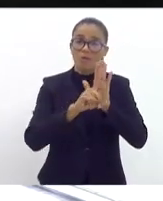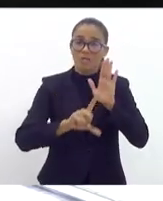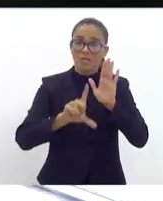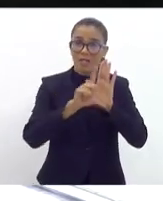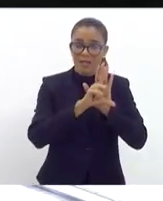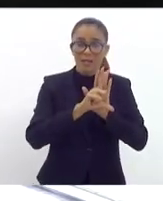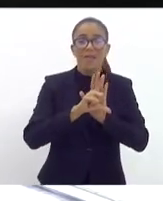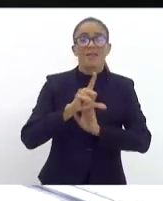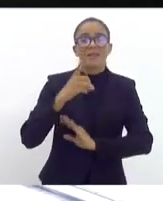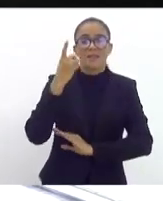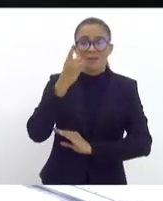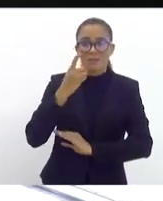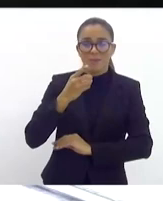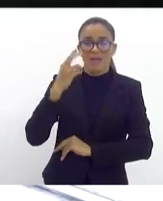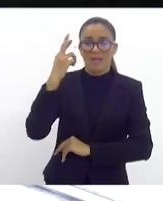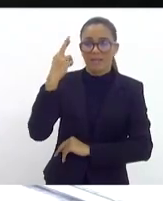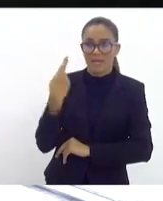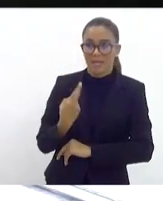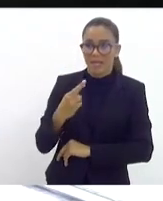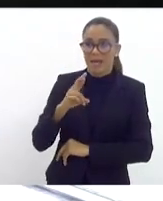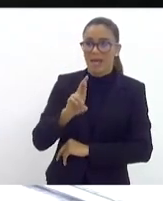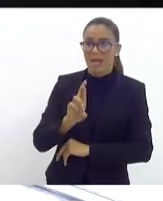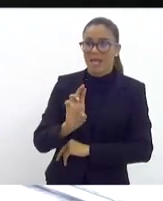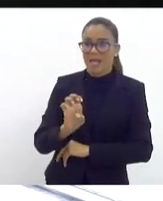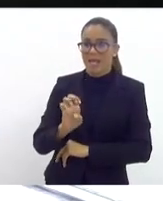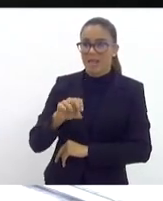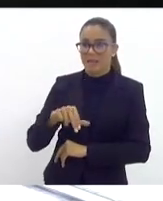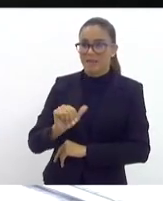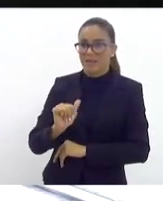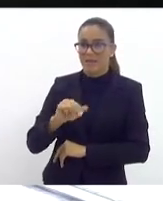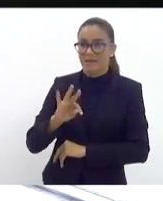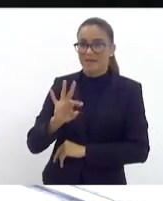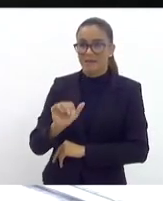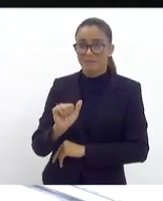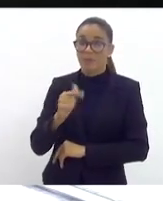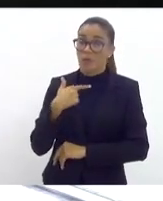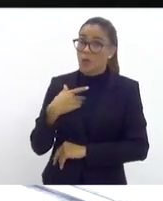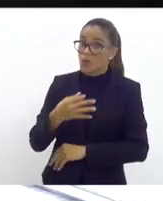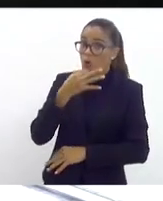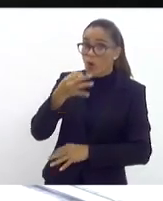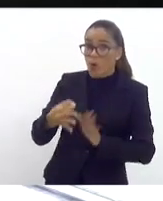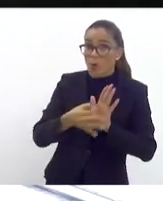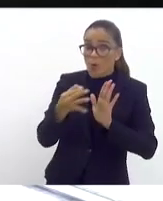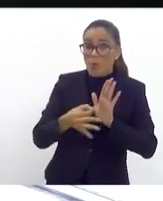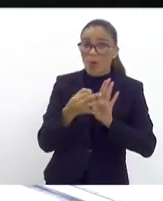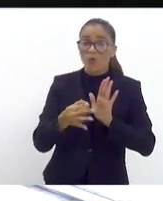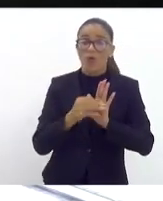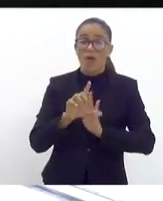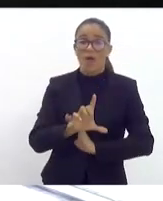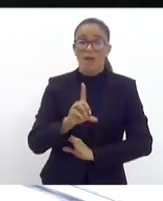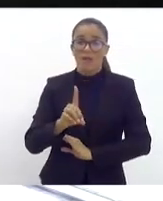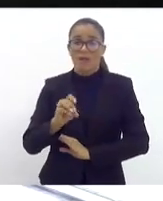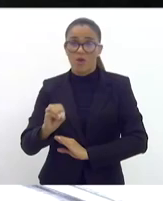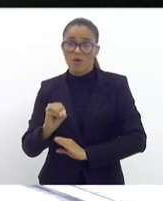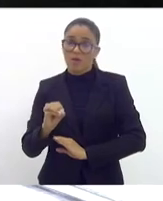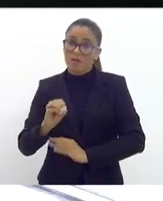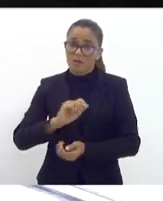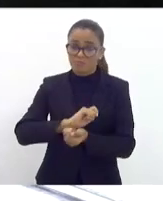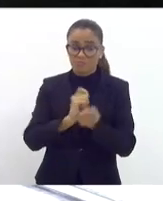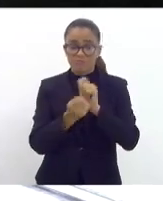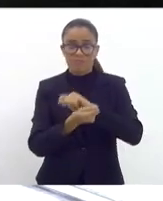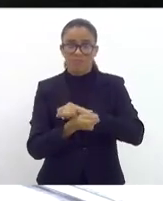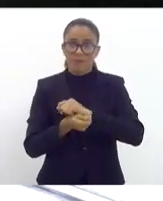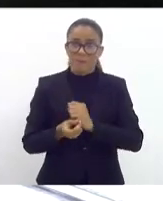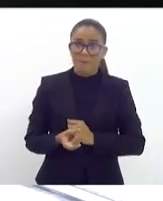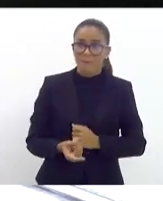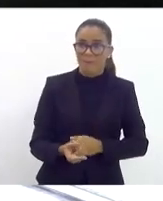Renata por mais um ano sancionado pelo Governador que eu tô até propondo se transforme em permanente um